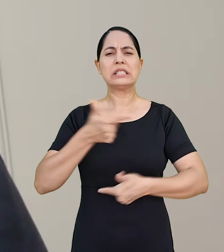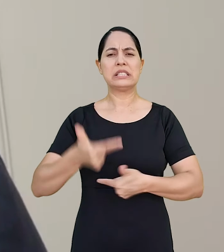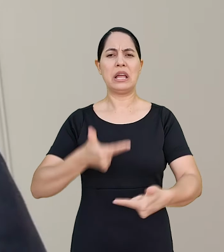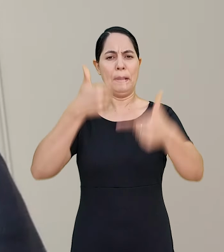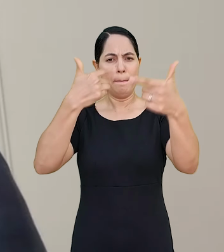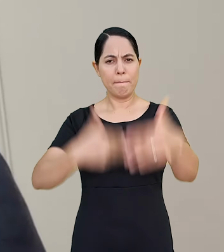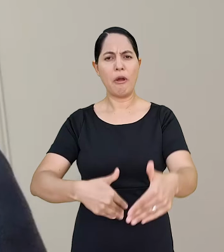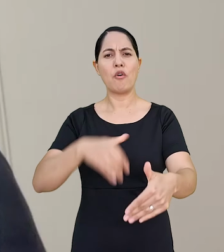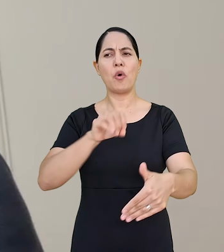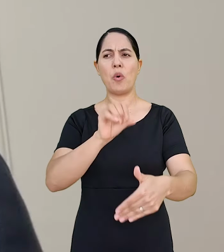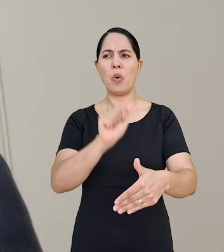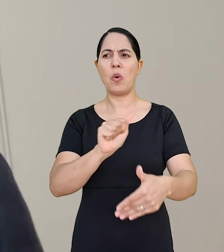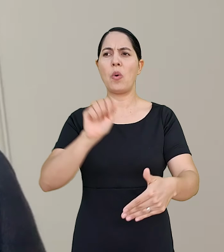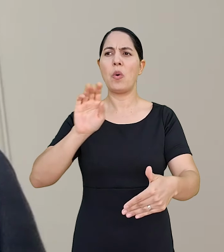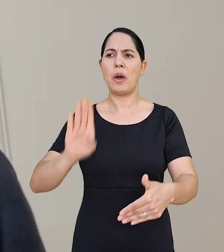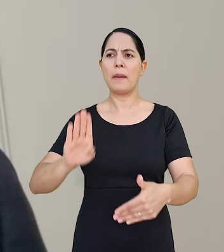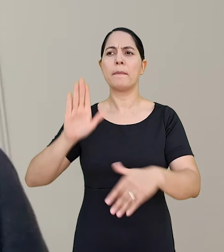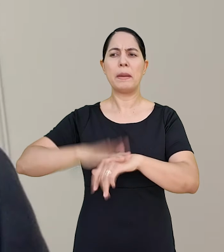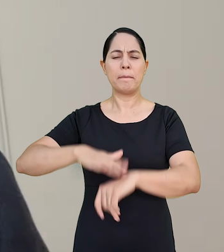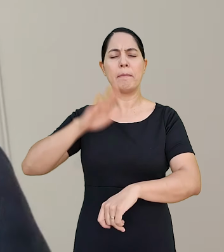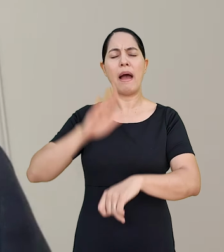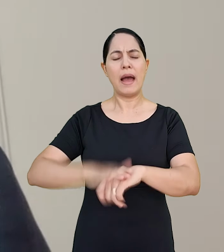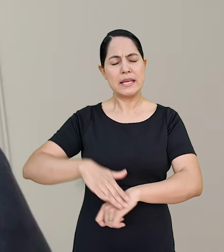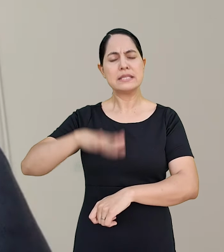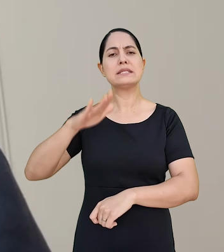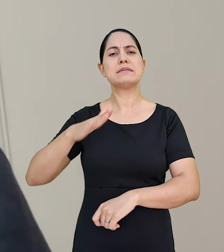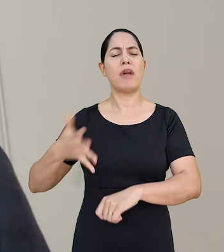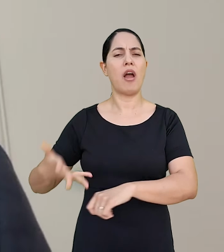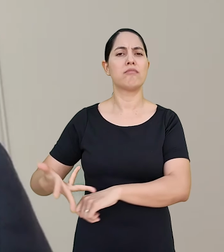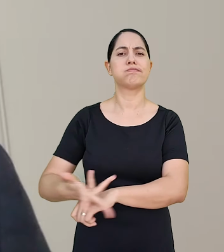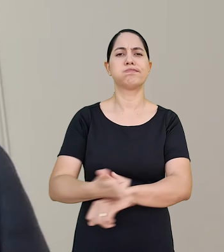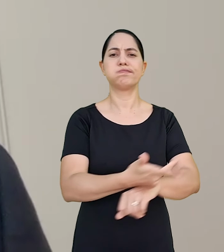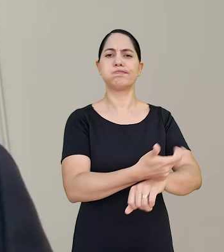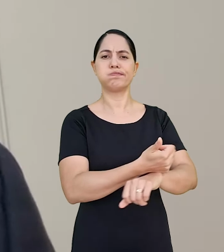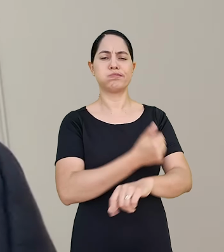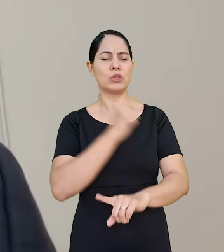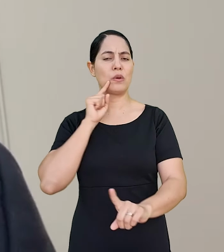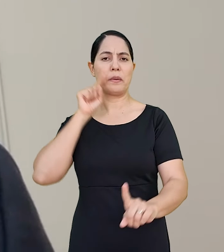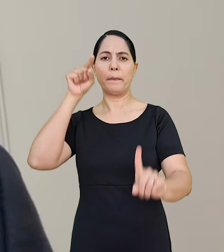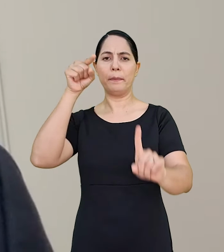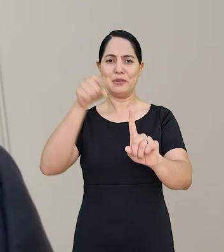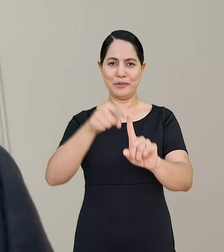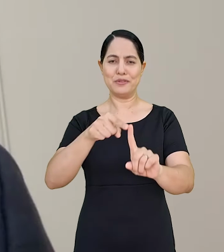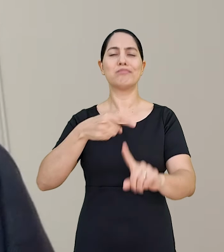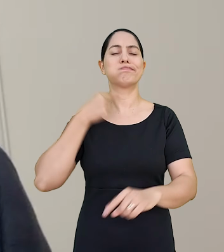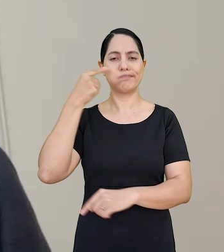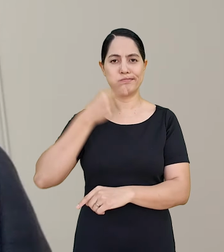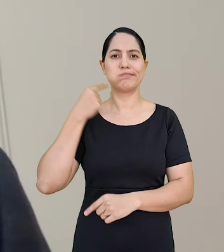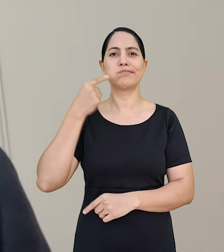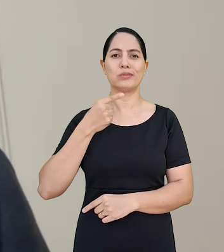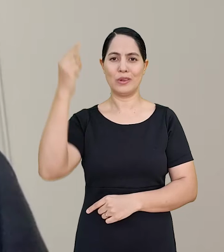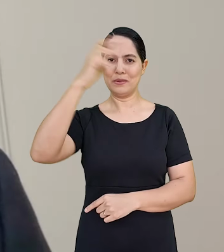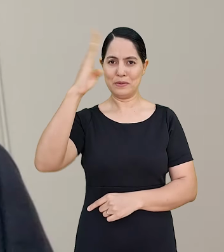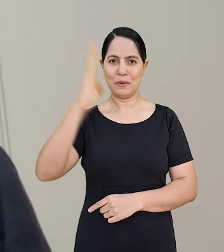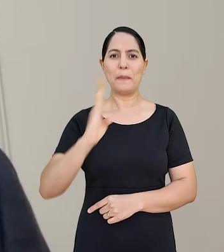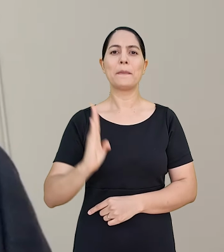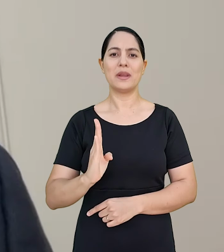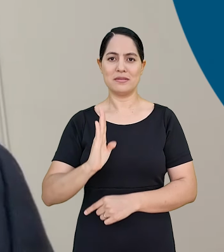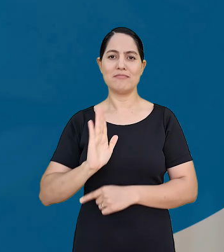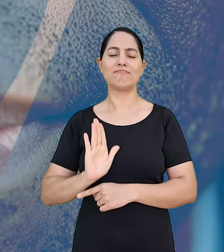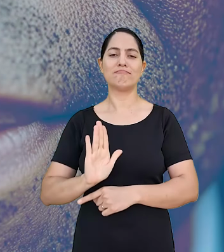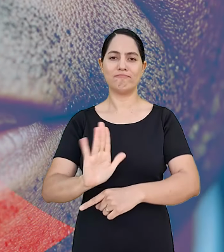de ordem cada vez seja mais adequado para apurar a qualidade dos advogados e das advogadas